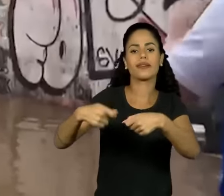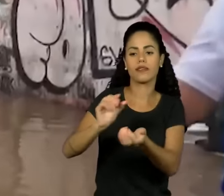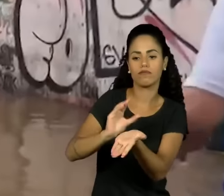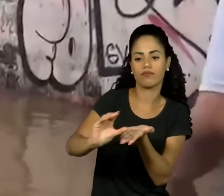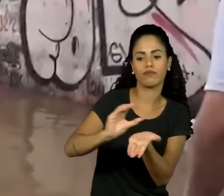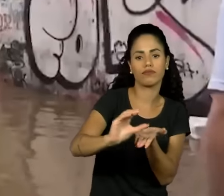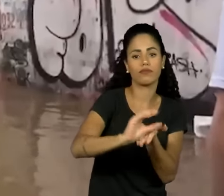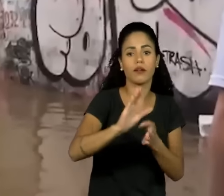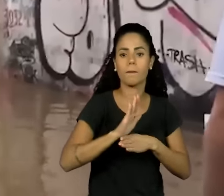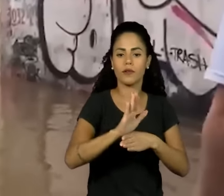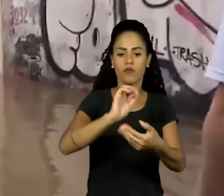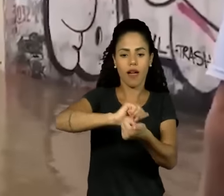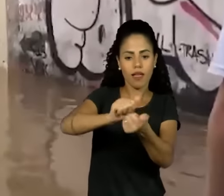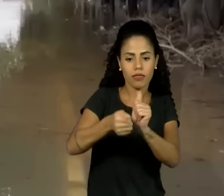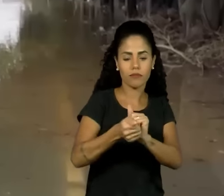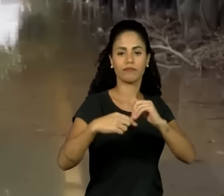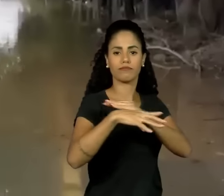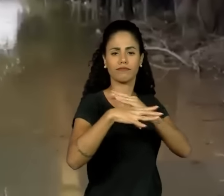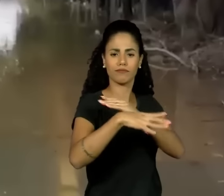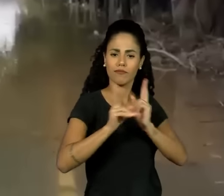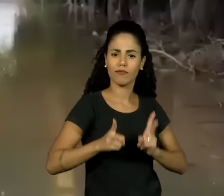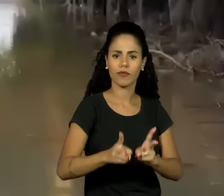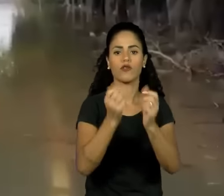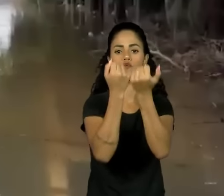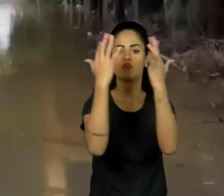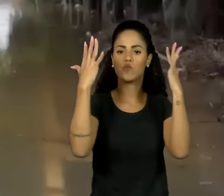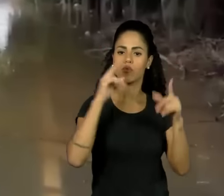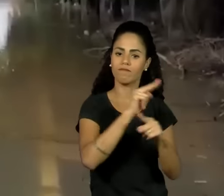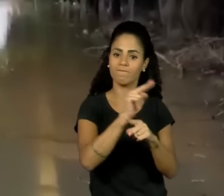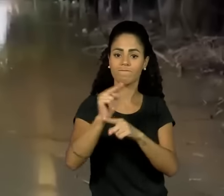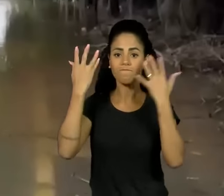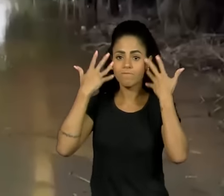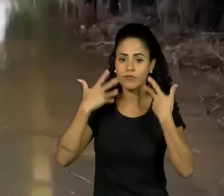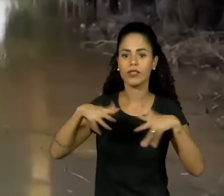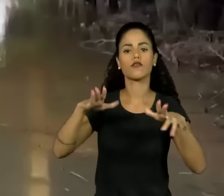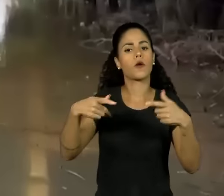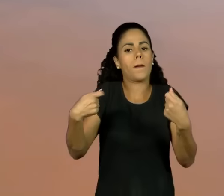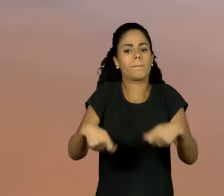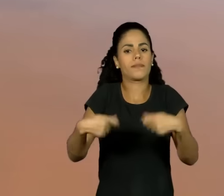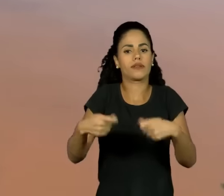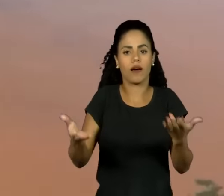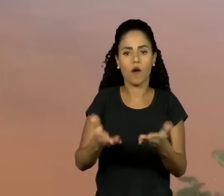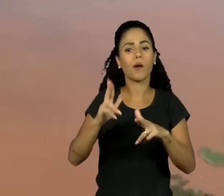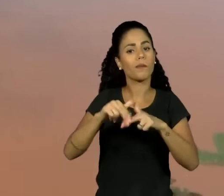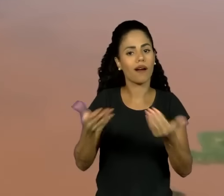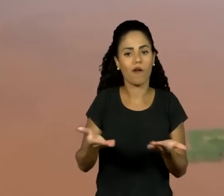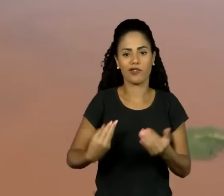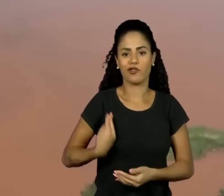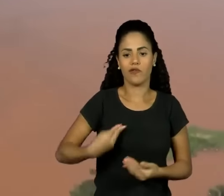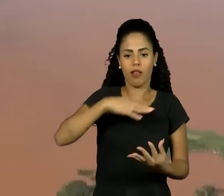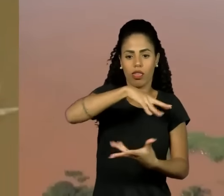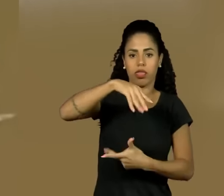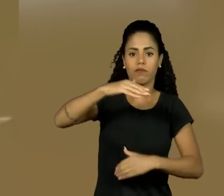para adaptar as cidades e preservar os ambientes naturais em tempo de aquecimento global.